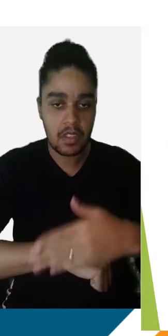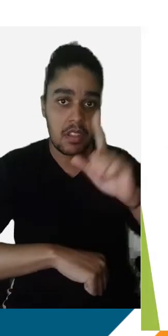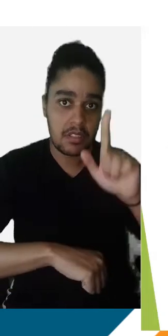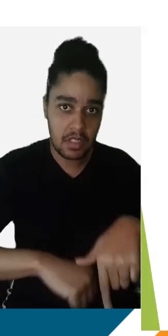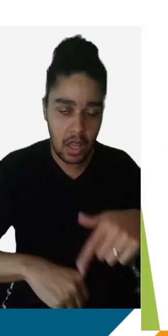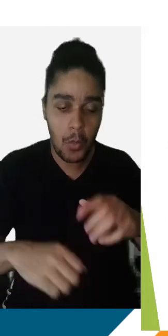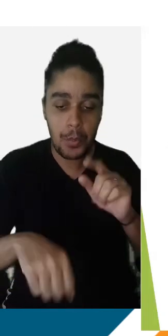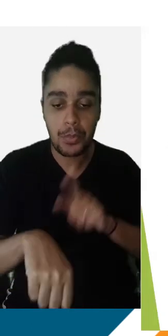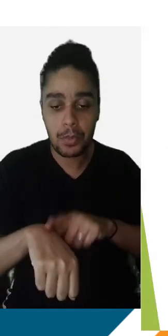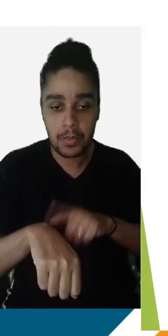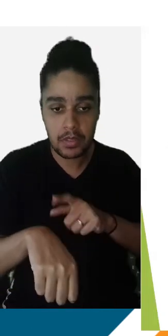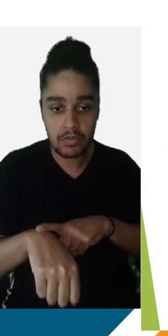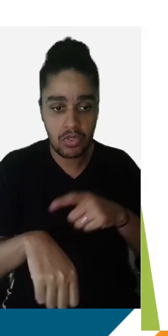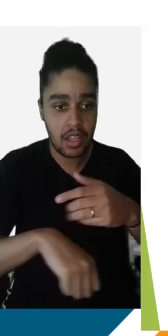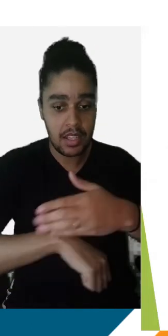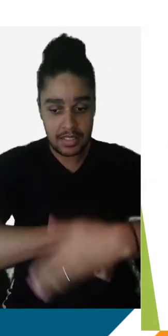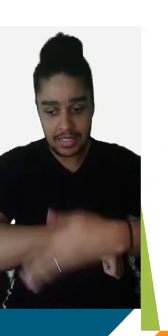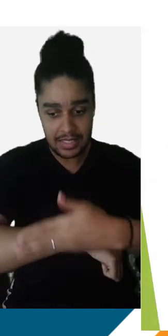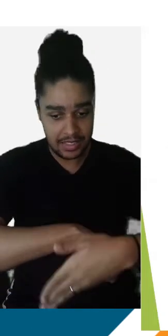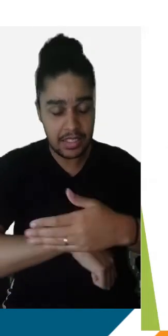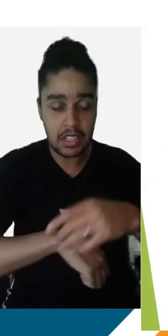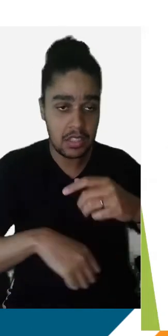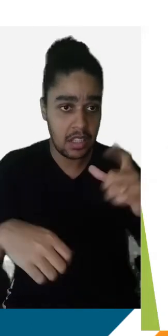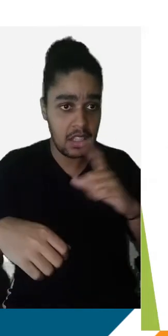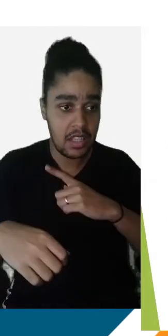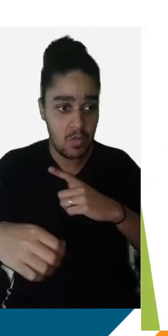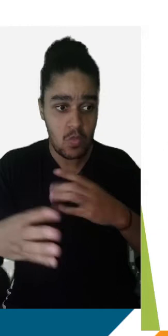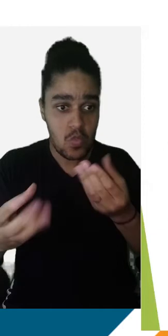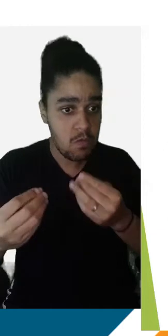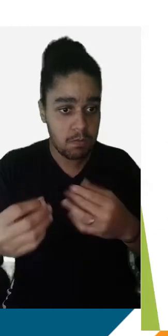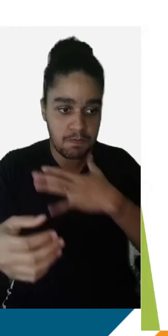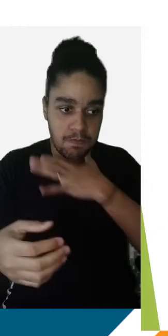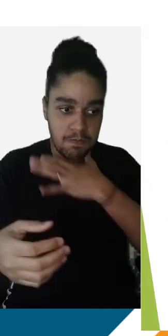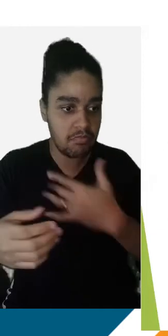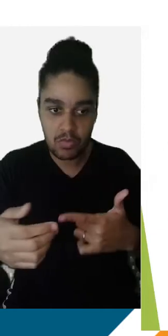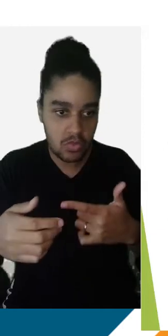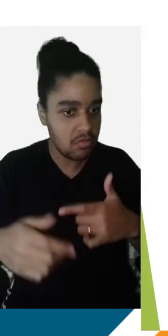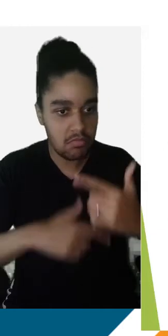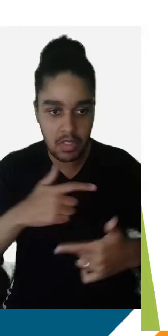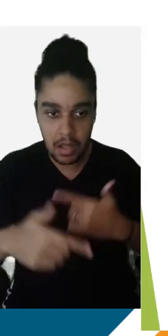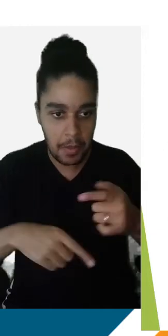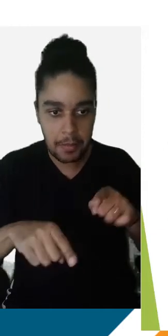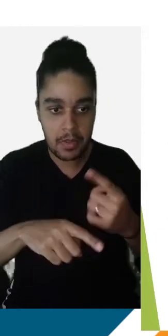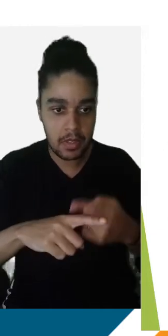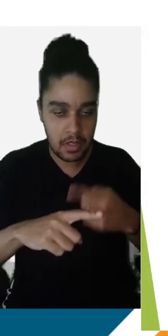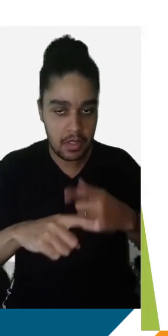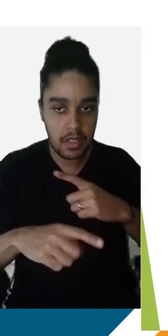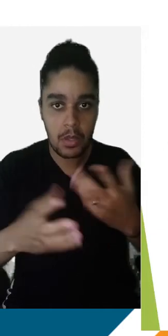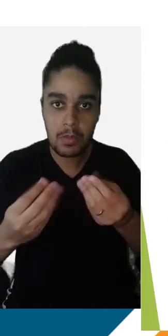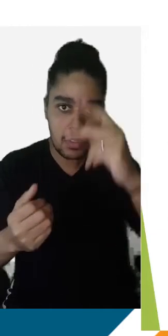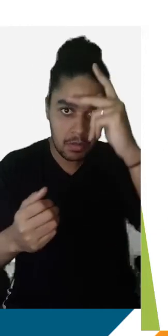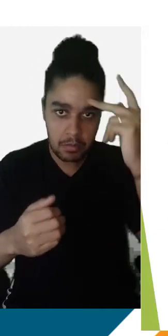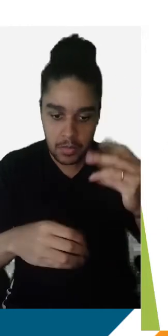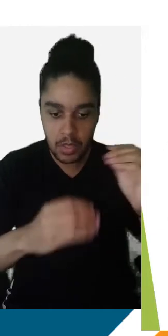que seria um momento em que os serviços da cidade se tornam saturados por conta do excesso de pessoas que promoveram a migração em direção a essa